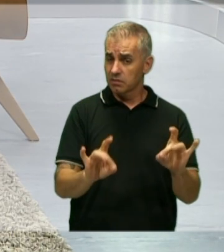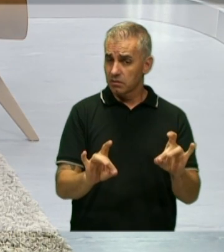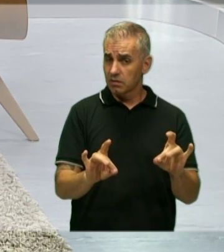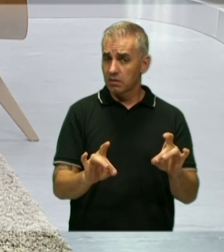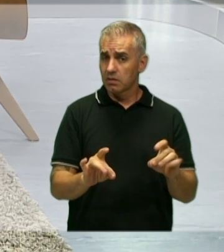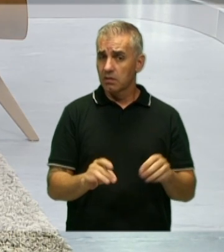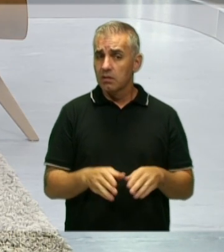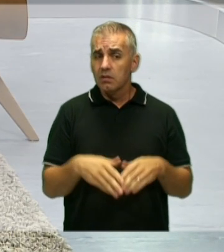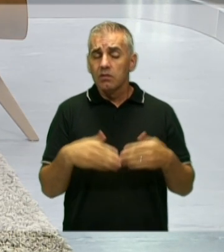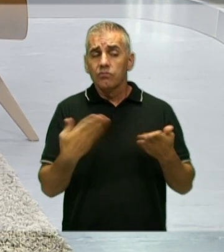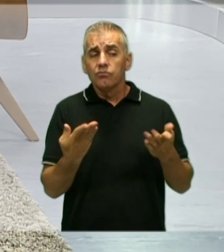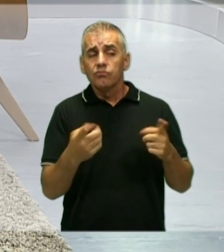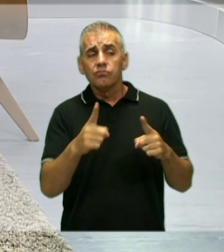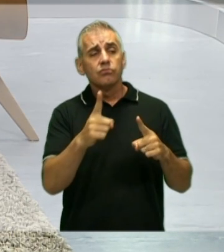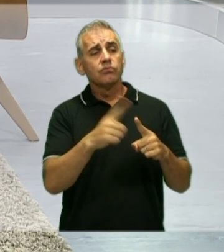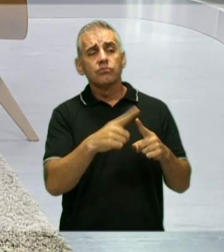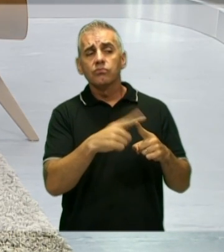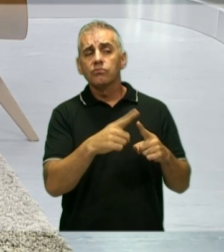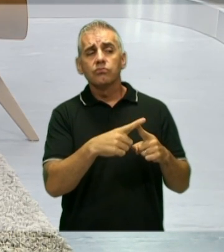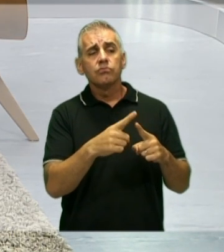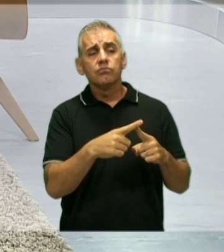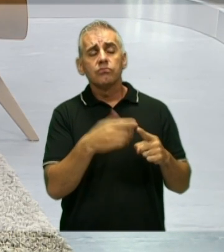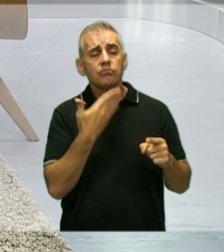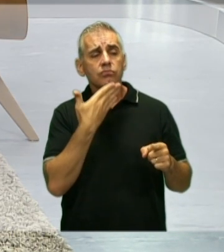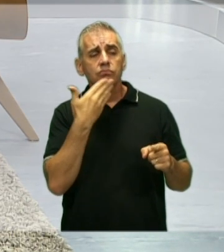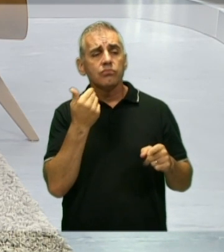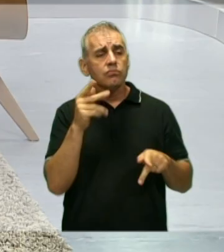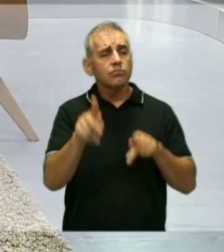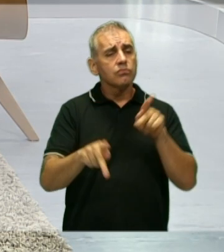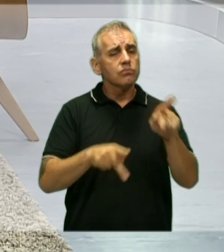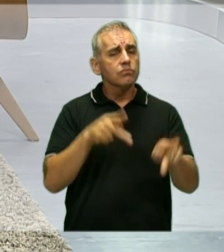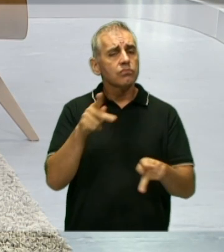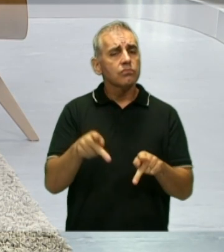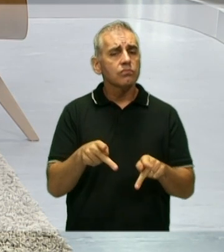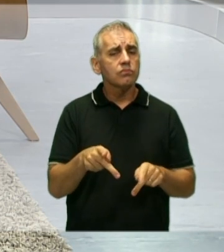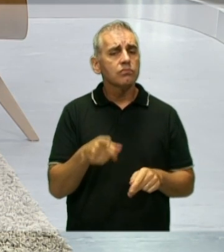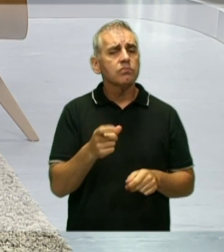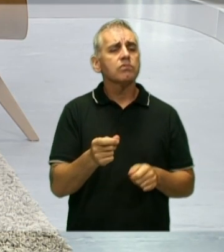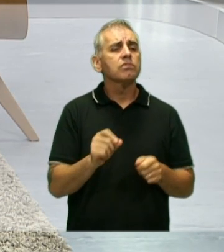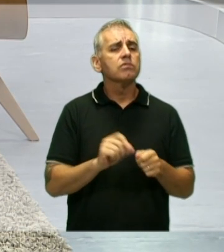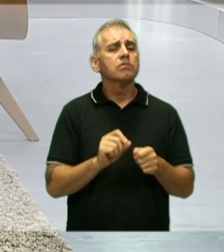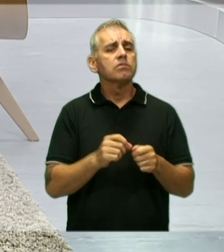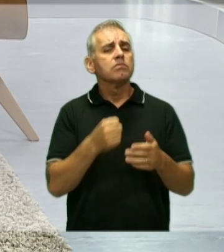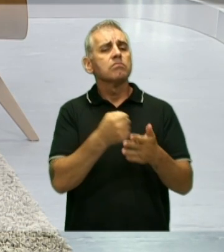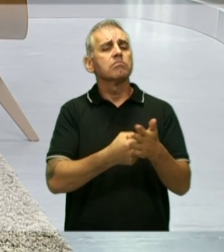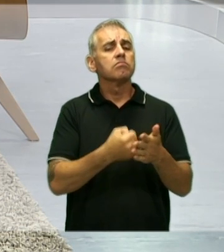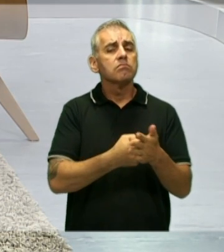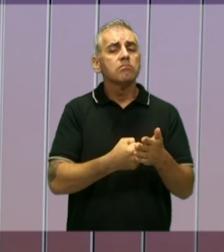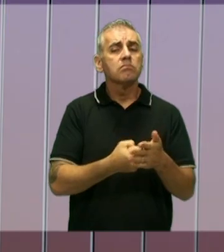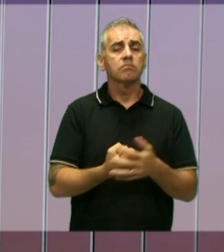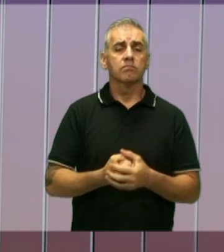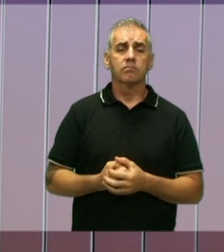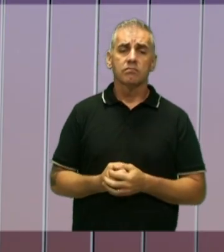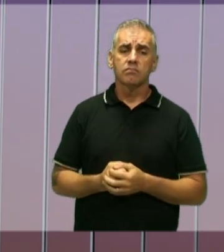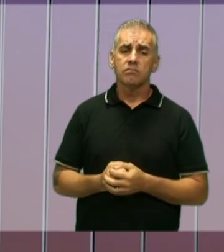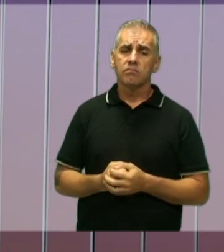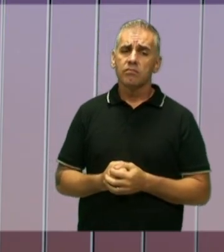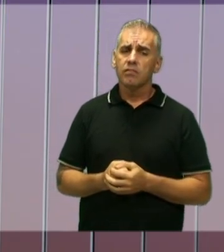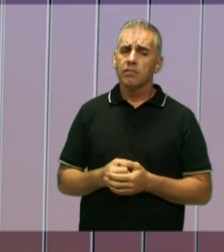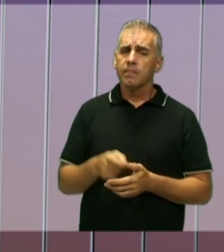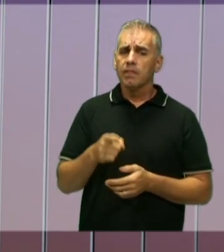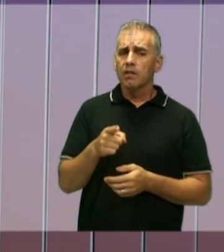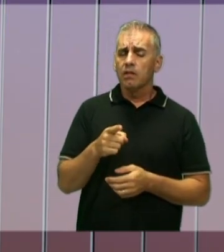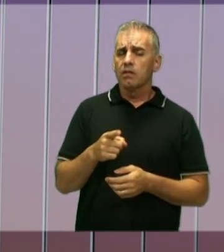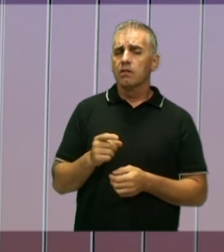tipo de benefício para a população e quais seriam os efeitos dessa exigência, vereador? Maurício, veja